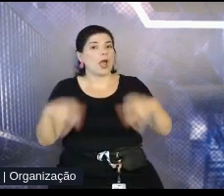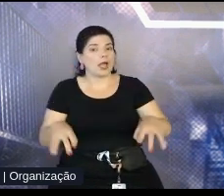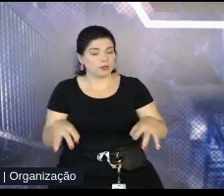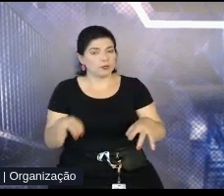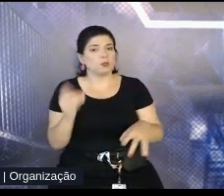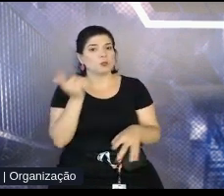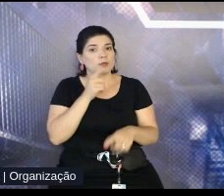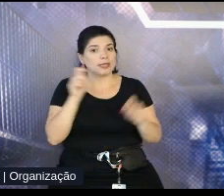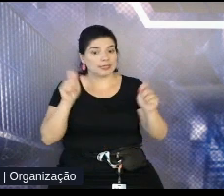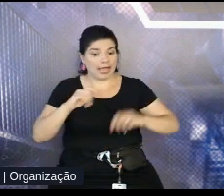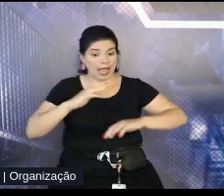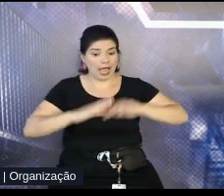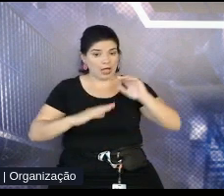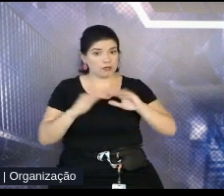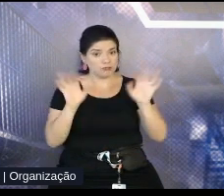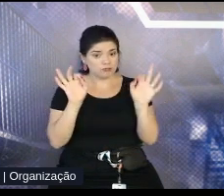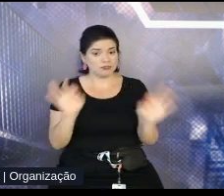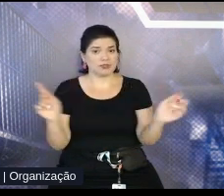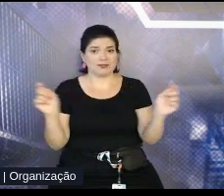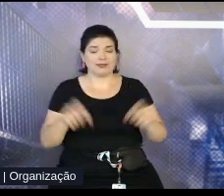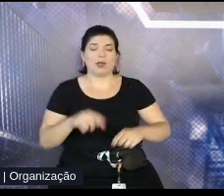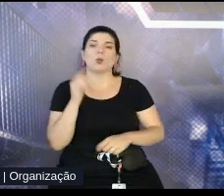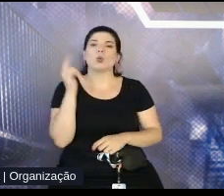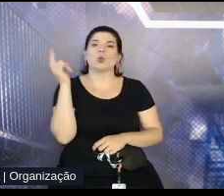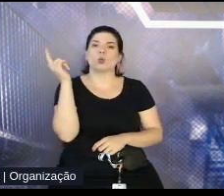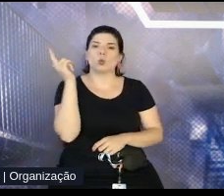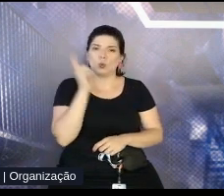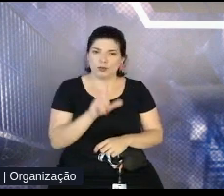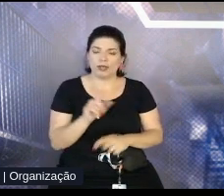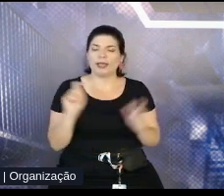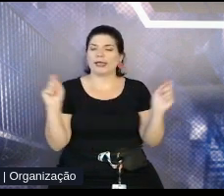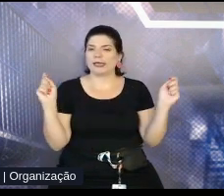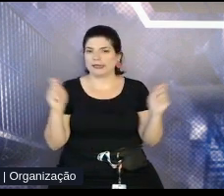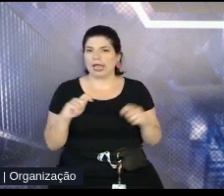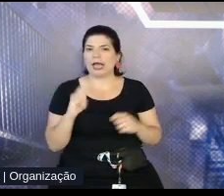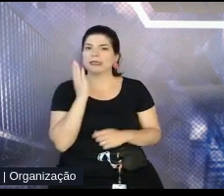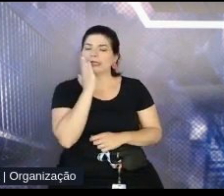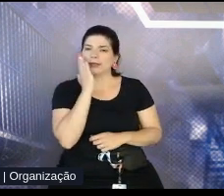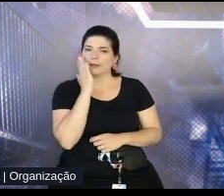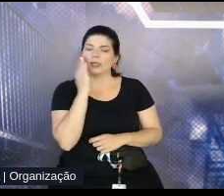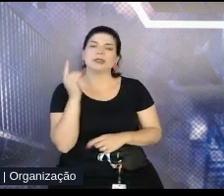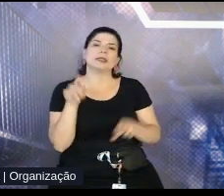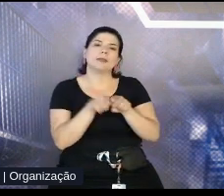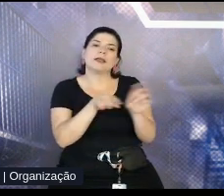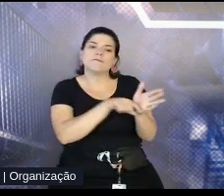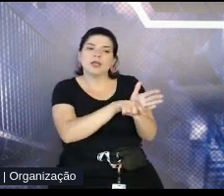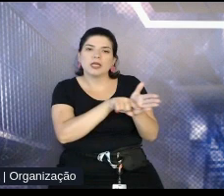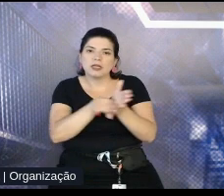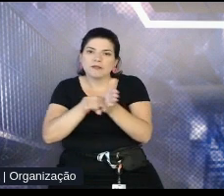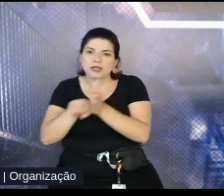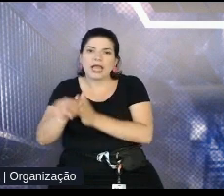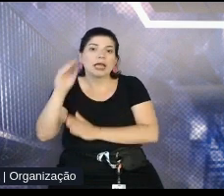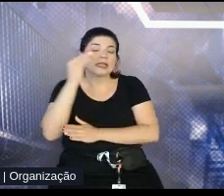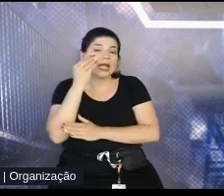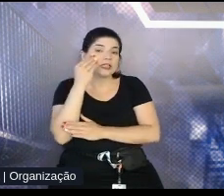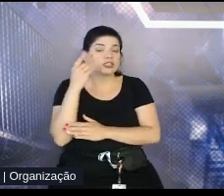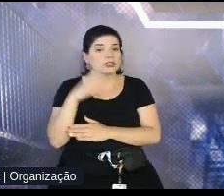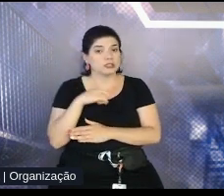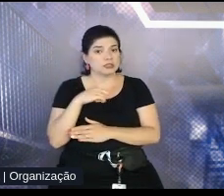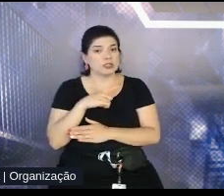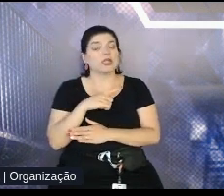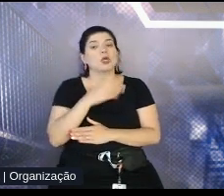aquela ação correta. Então, a gente consegue estar fazendo essa auditoria. A gente consegue estar verificando testes de contrastes, né, que é o